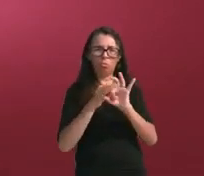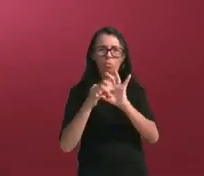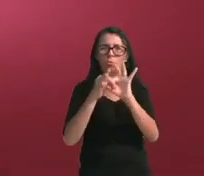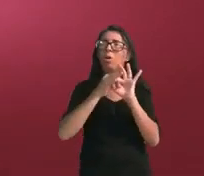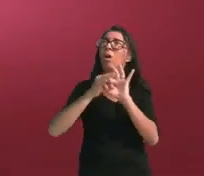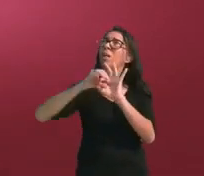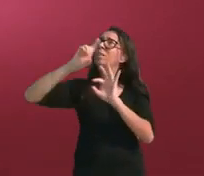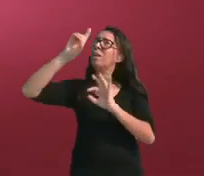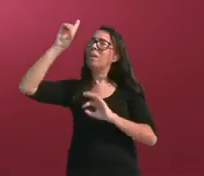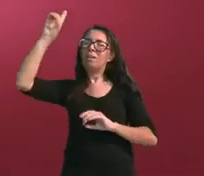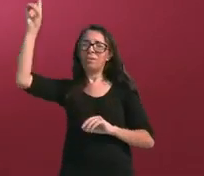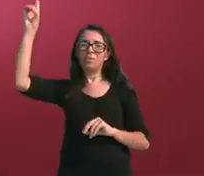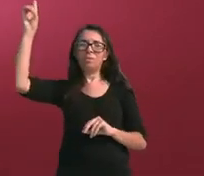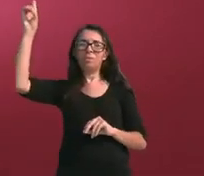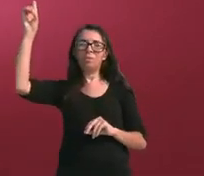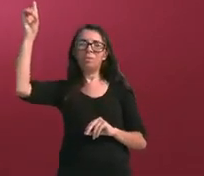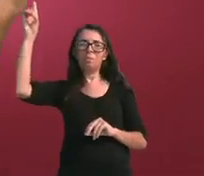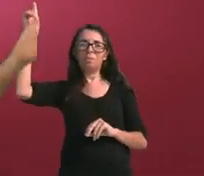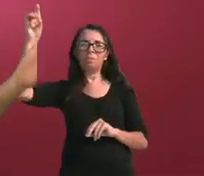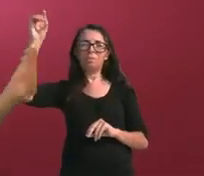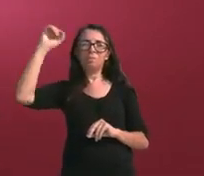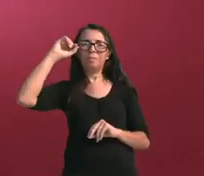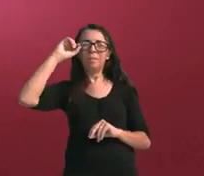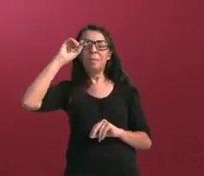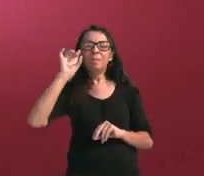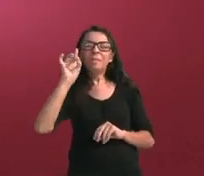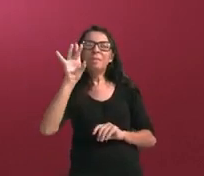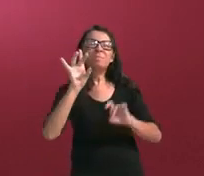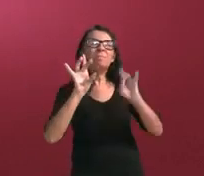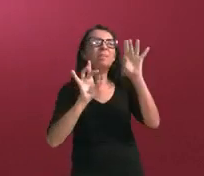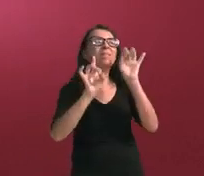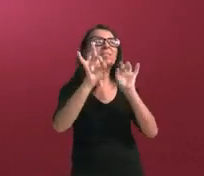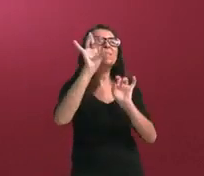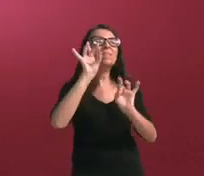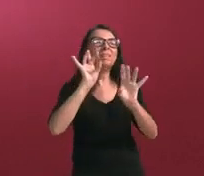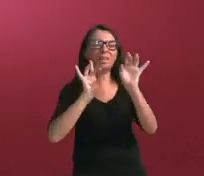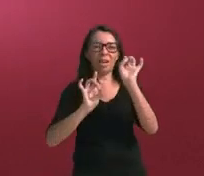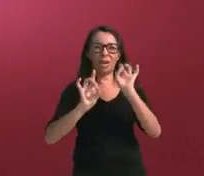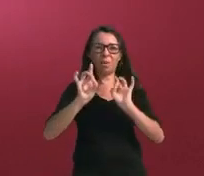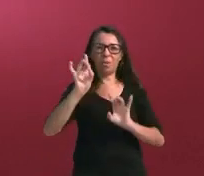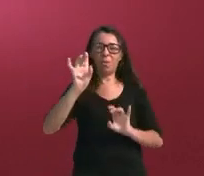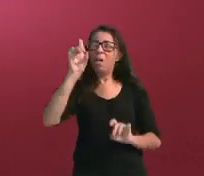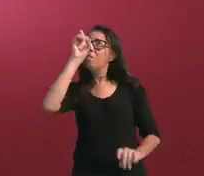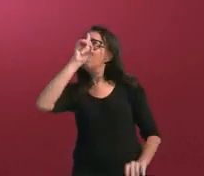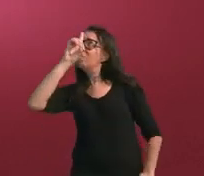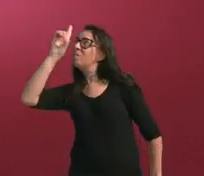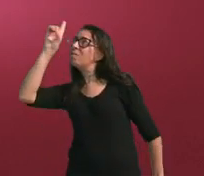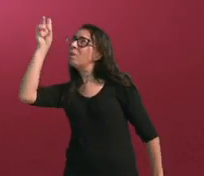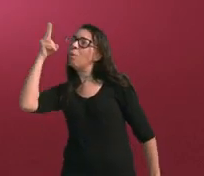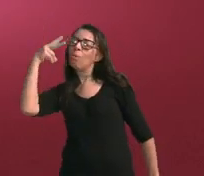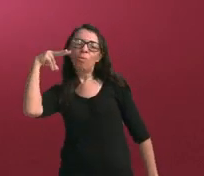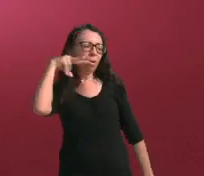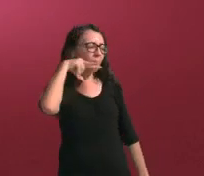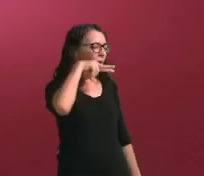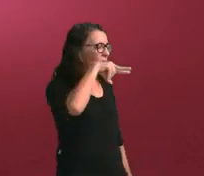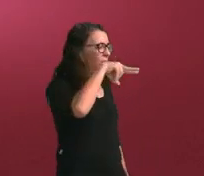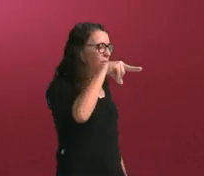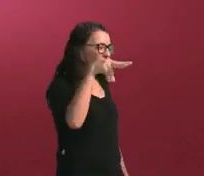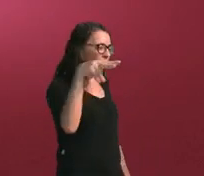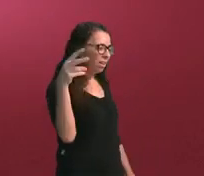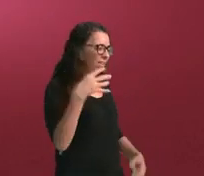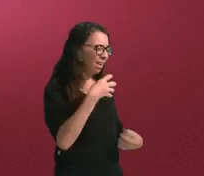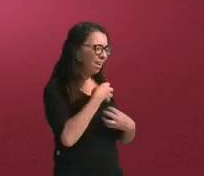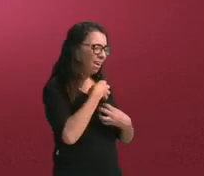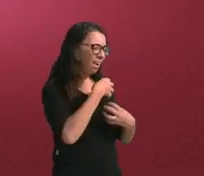não. Mas nós devemos ser especiais para Deus. É isso que importa. E isso será uma